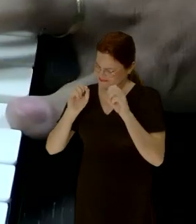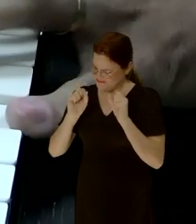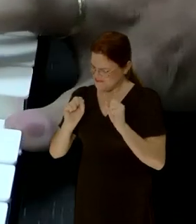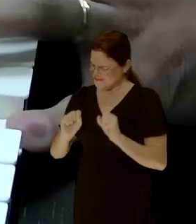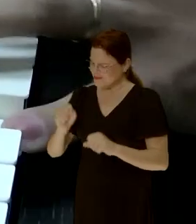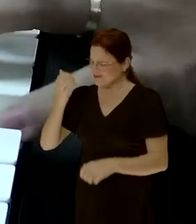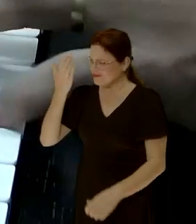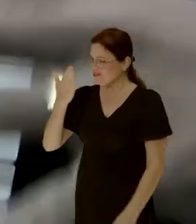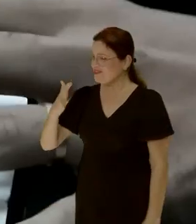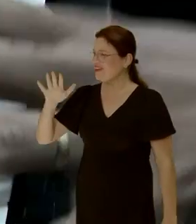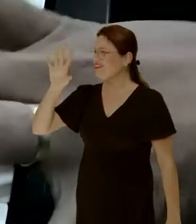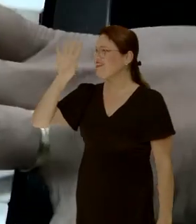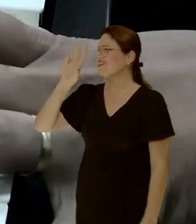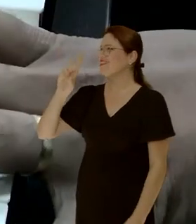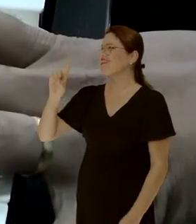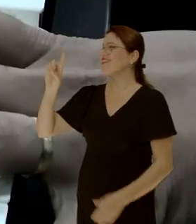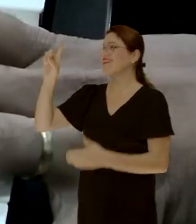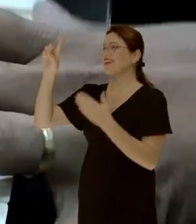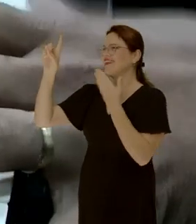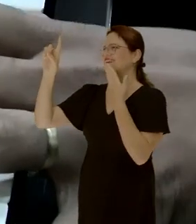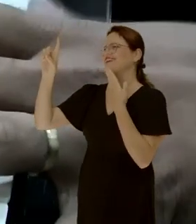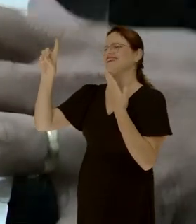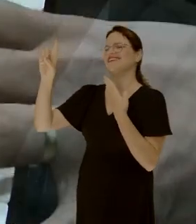altar. Fala,